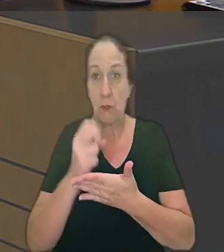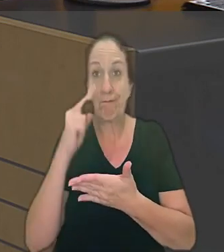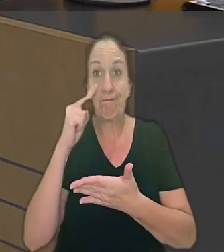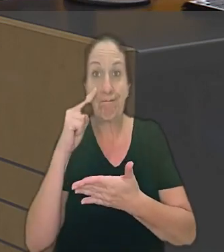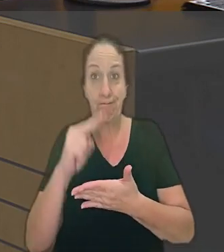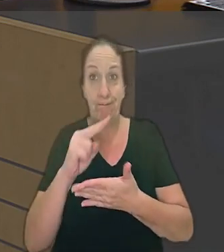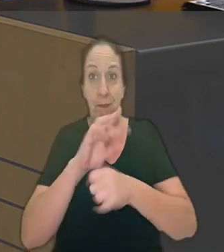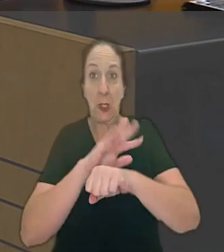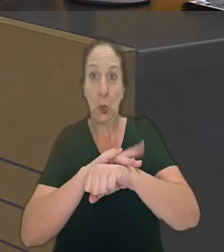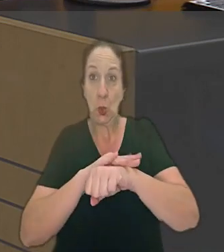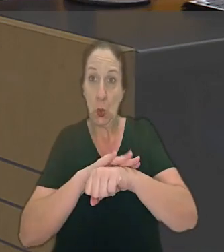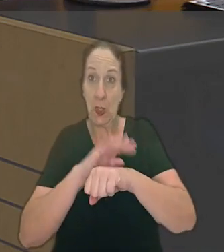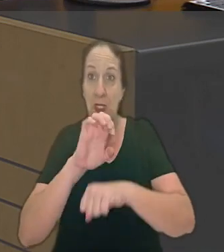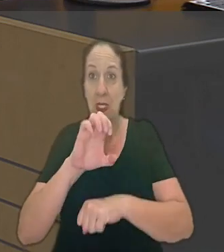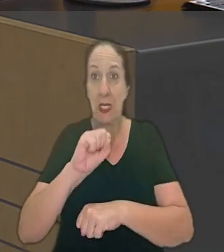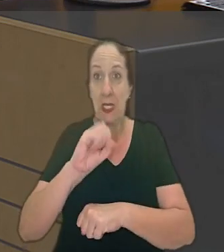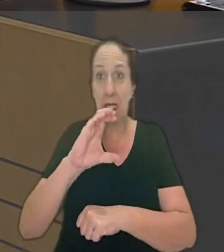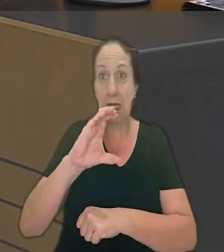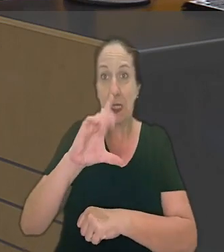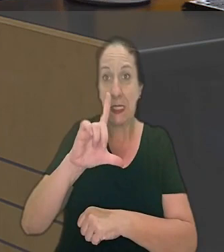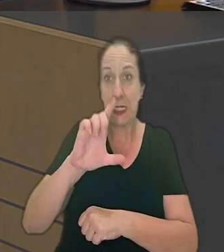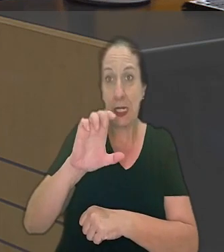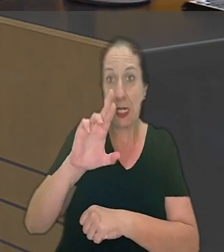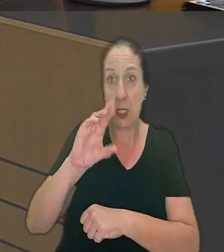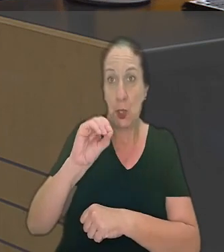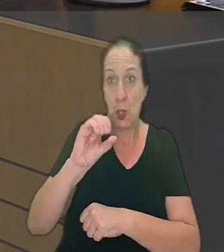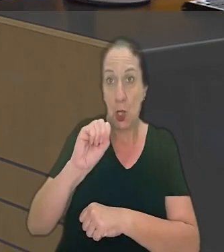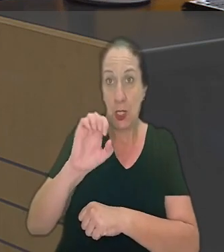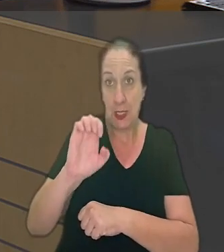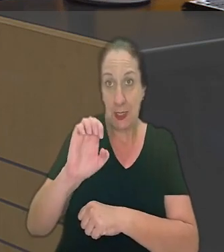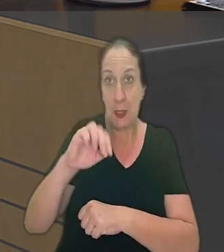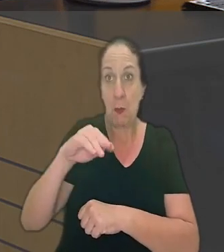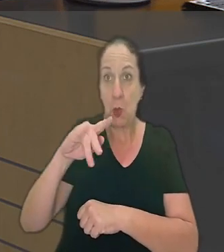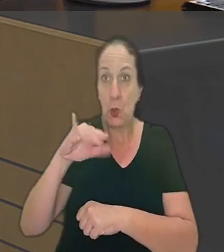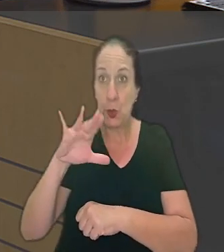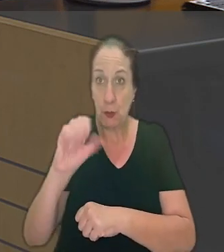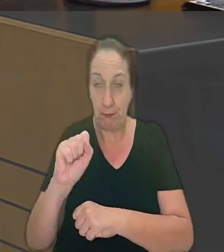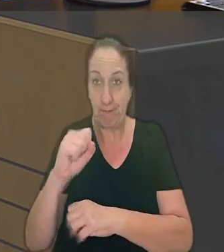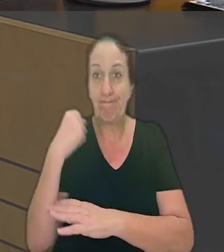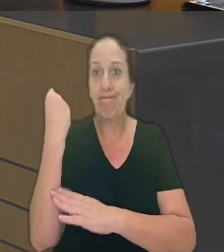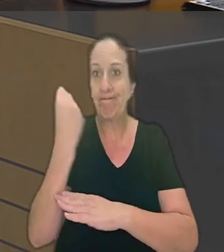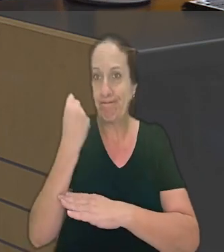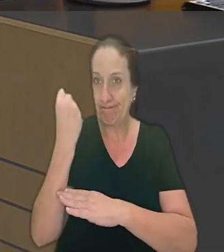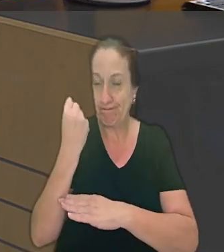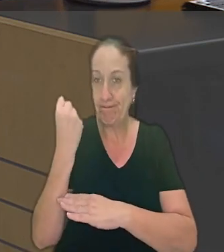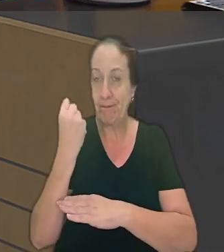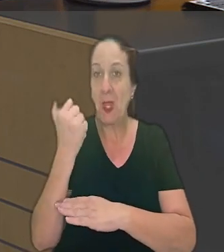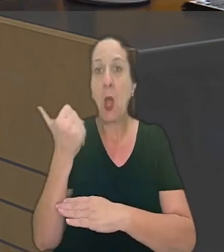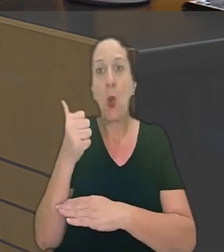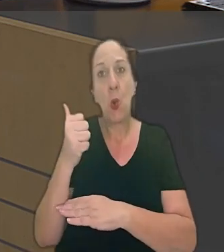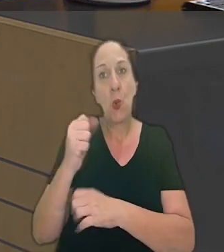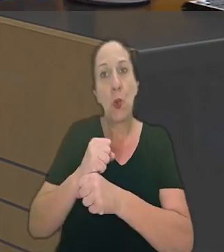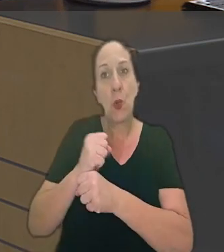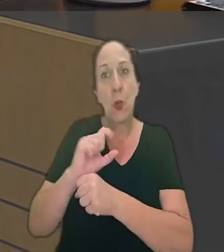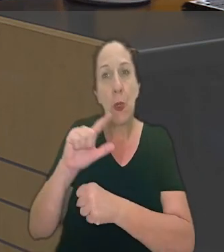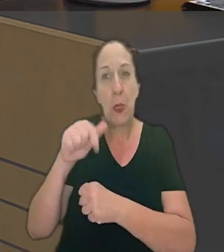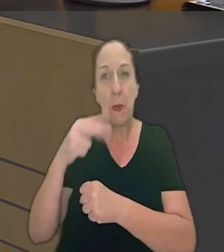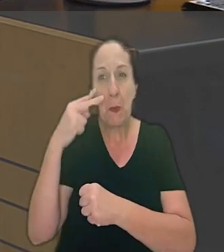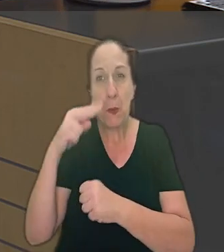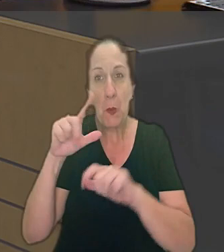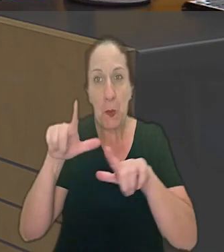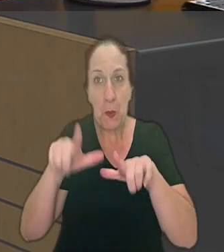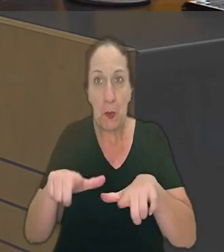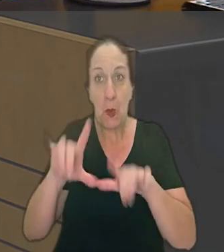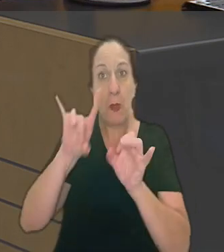contratado, ele foi diagnosticado com esclerose múltipla, que é uma doença crônica, progressiva e autoimune. 11 anos depois